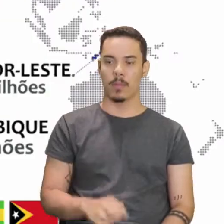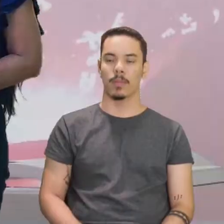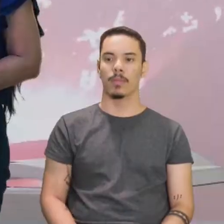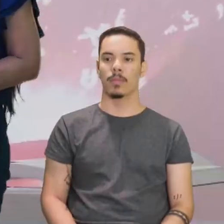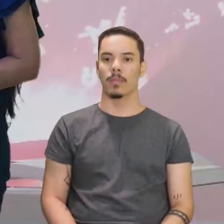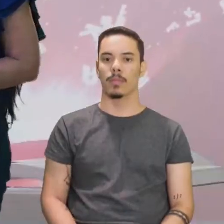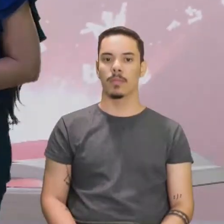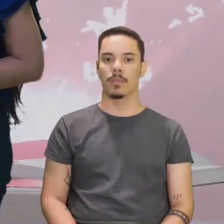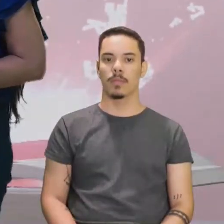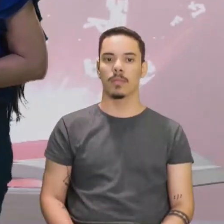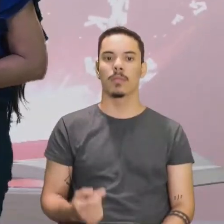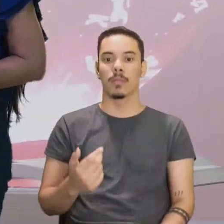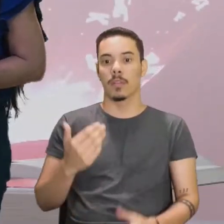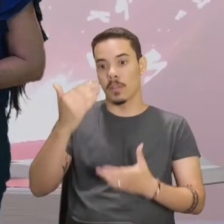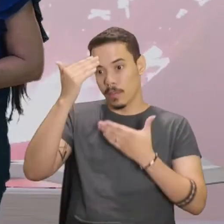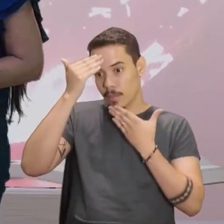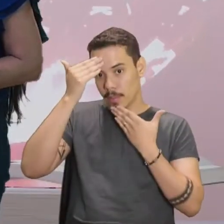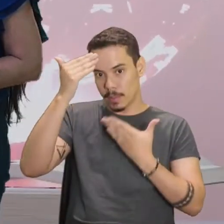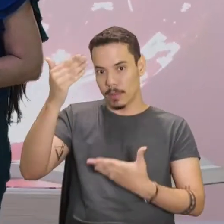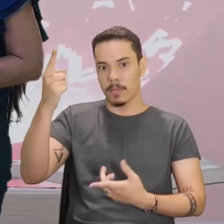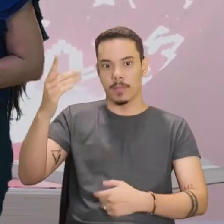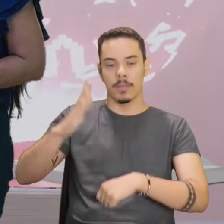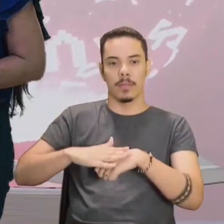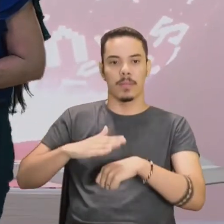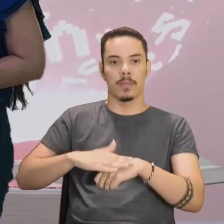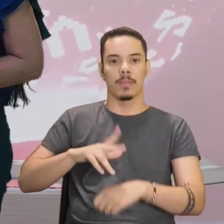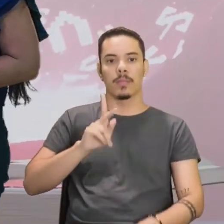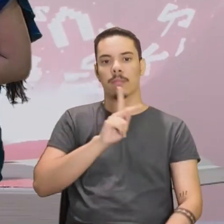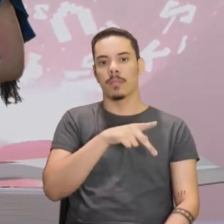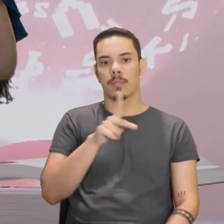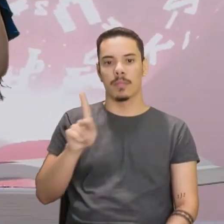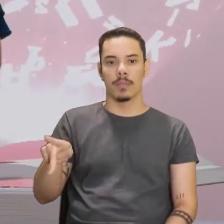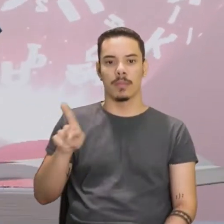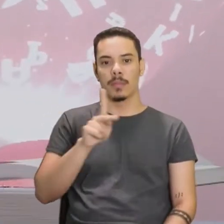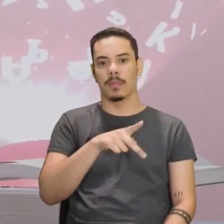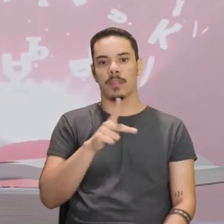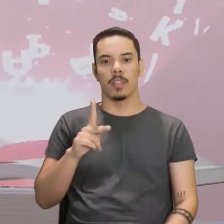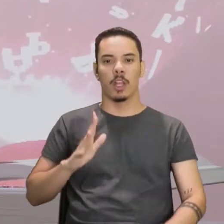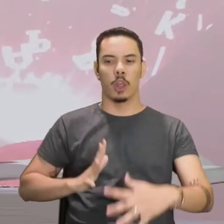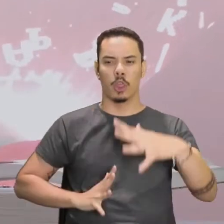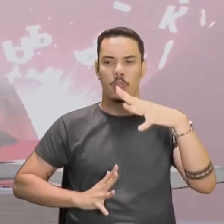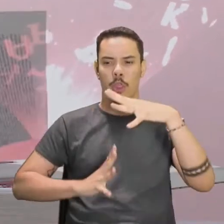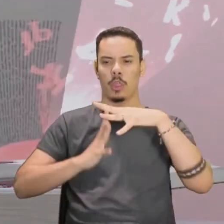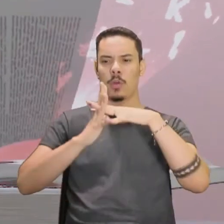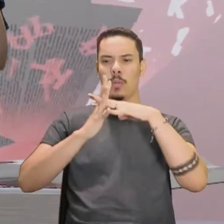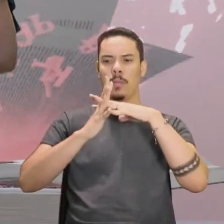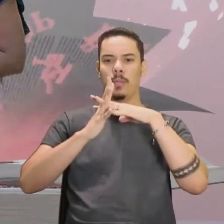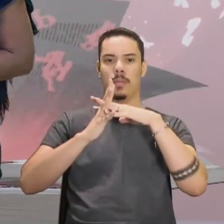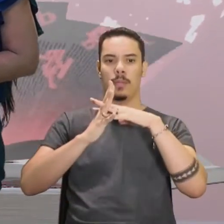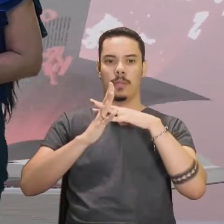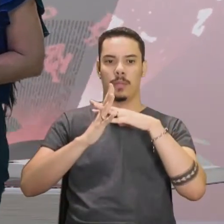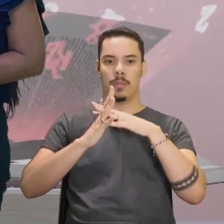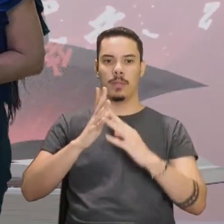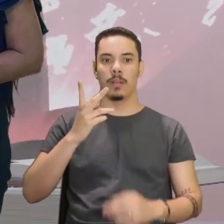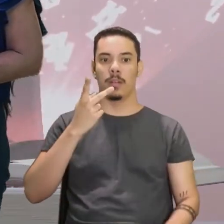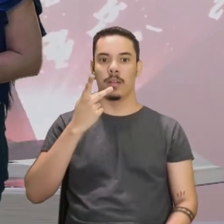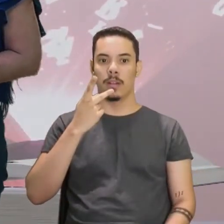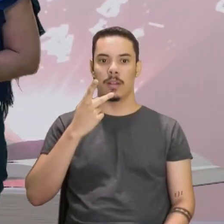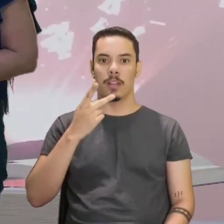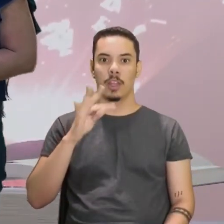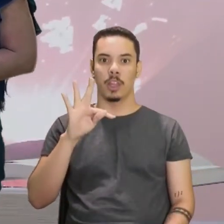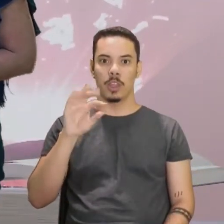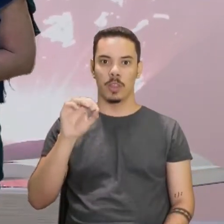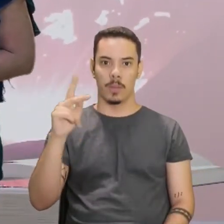Eu vou agradecer a você, porque você é uma professora top das galáxias. Olha só, língua portuguesa